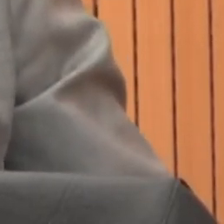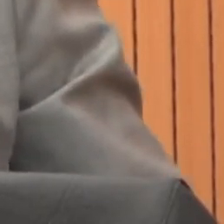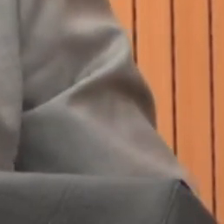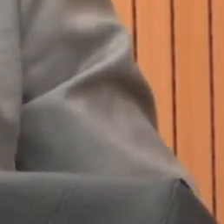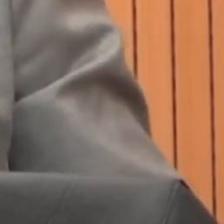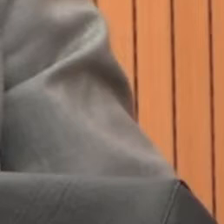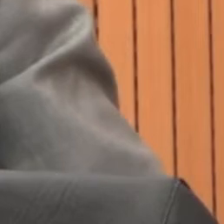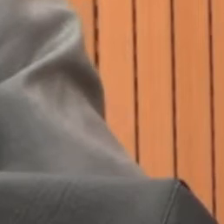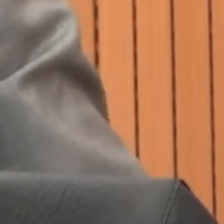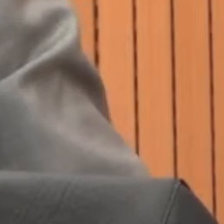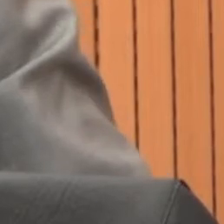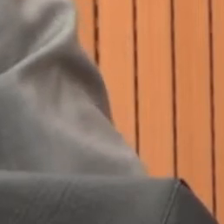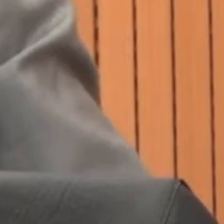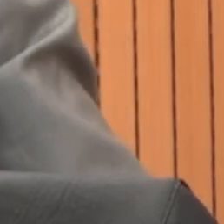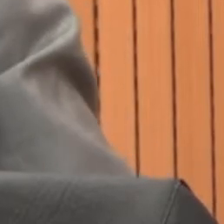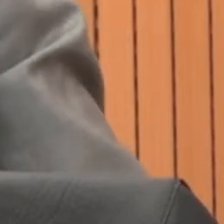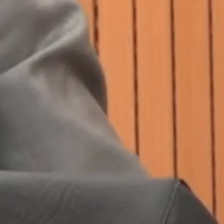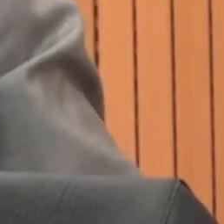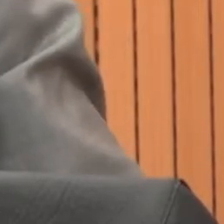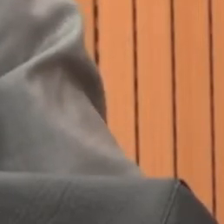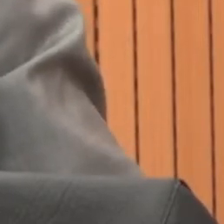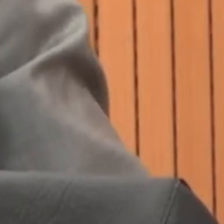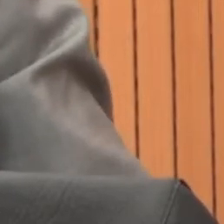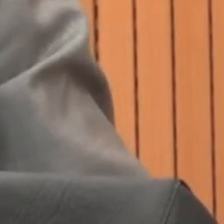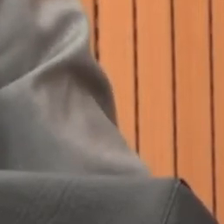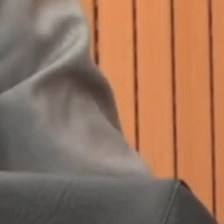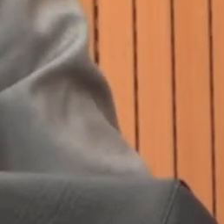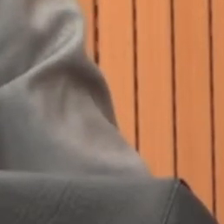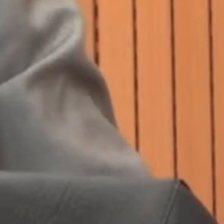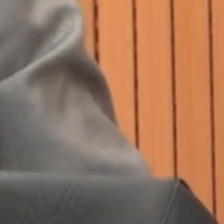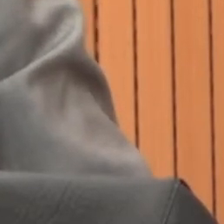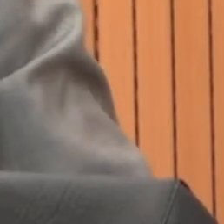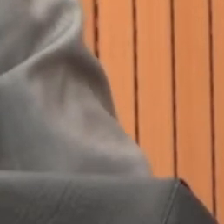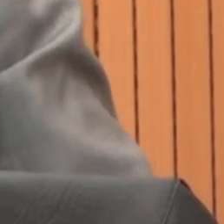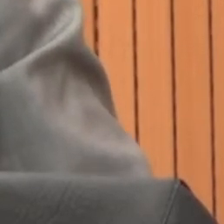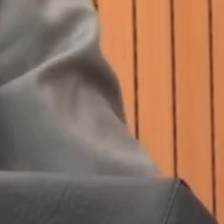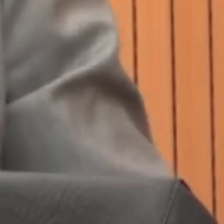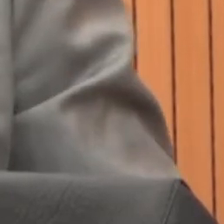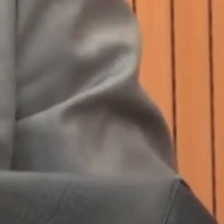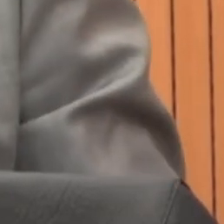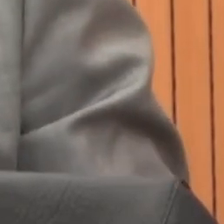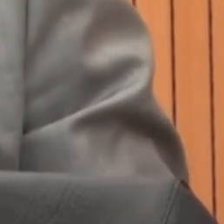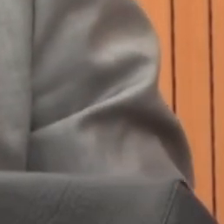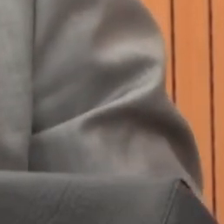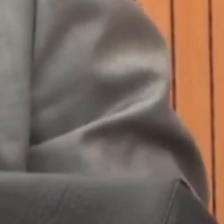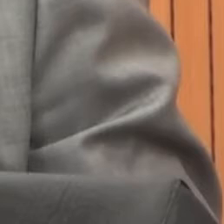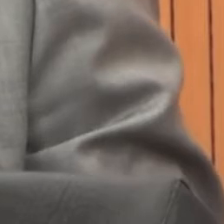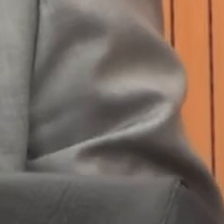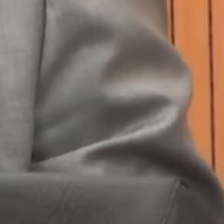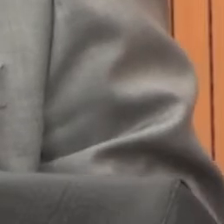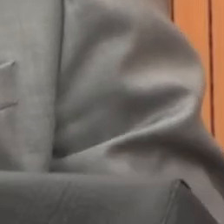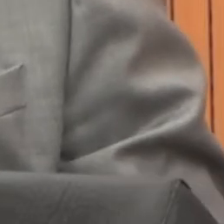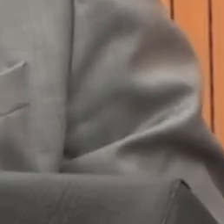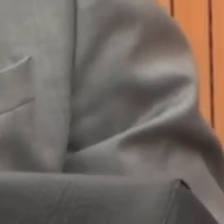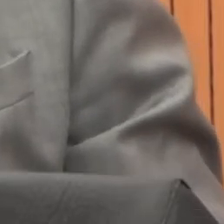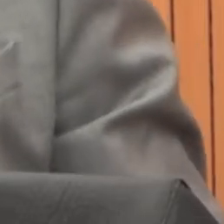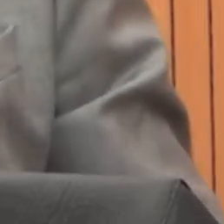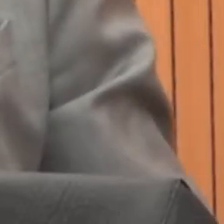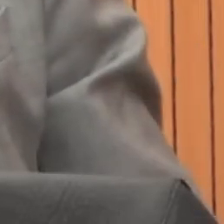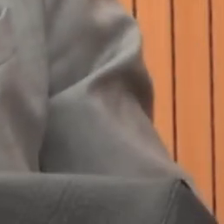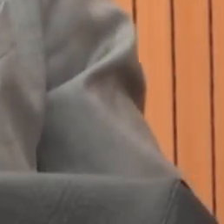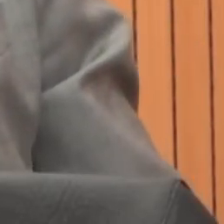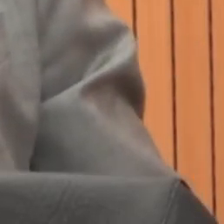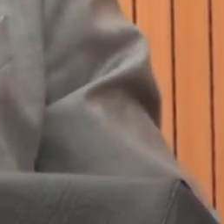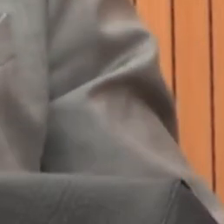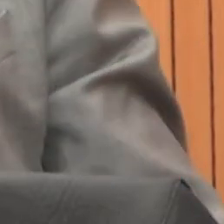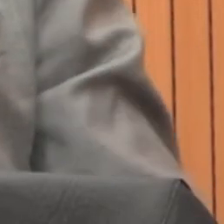de 5, eu estou desesperado, aqui de sábado, geralmente é isso. O que eu faço? Ele já foi dar vários plantões. O pediatra, um dia ele chegou, ele saiu, foi lá dar plantão,